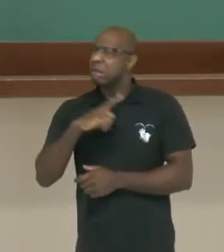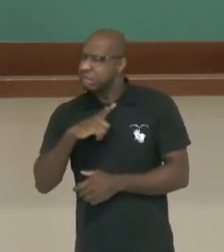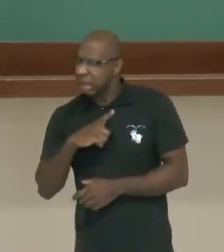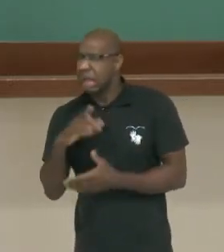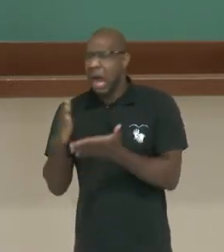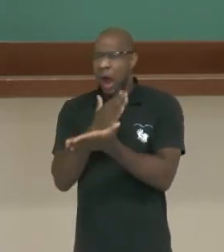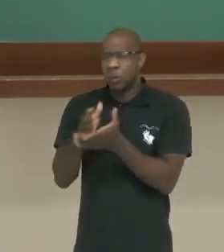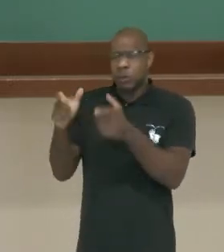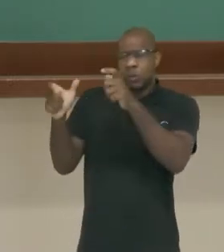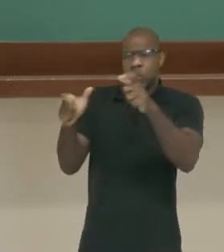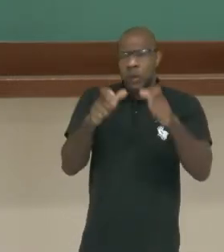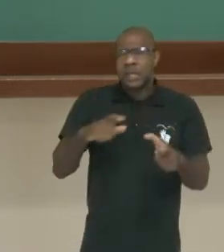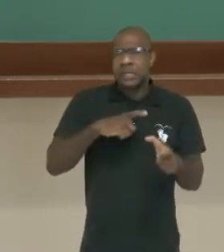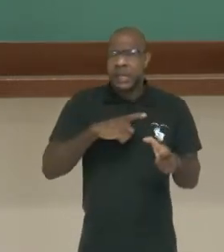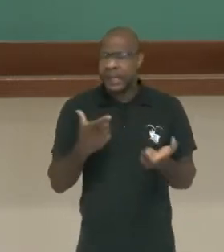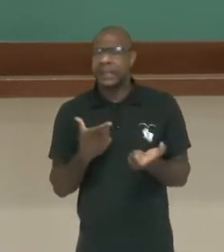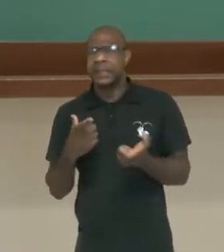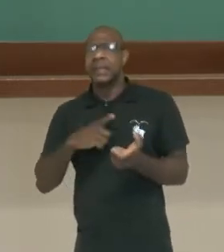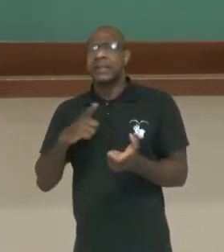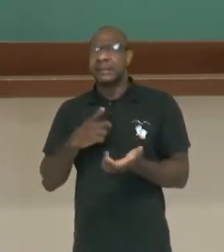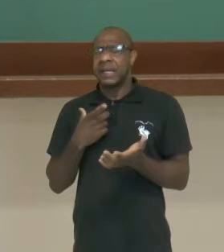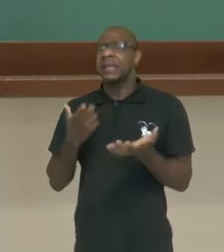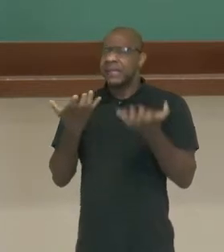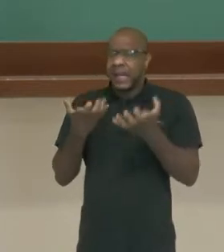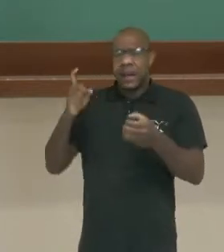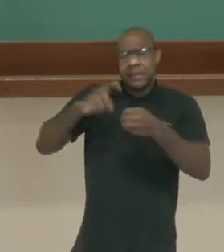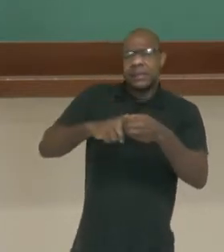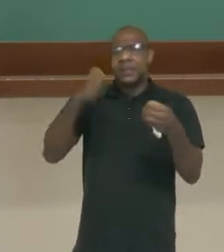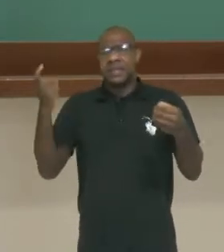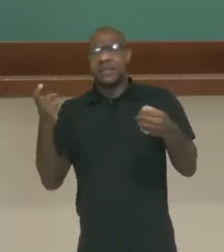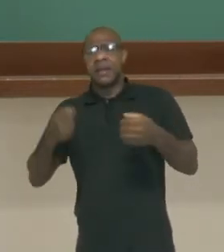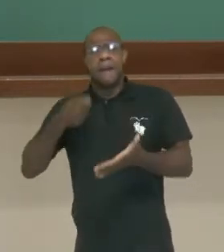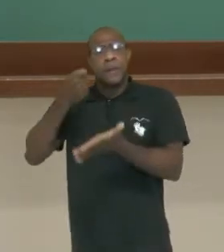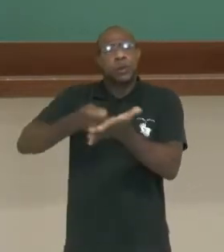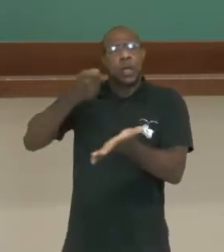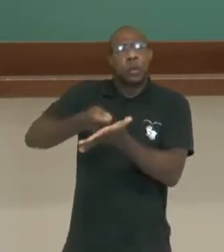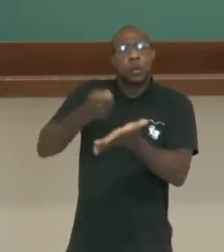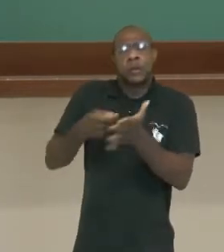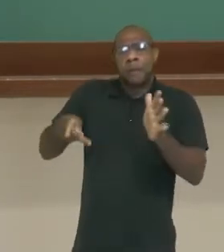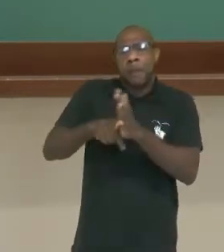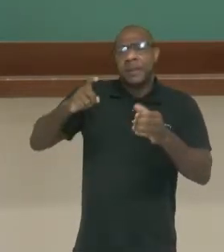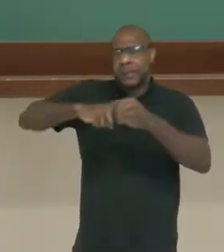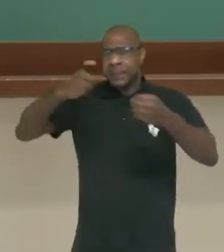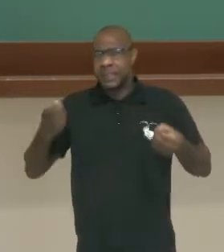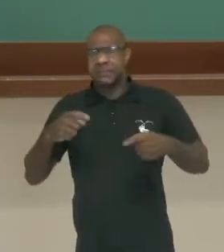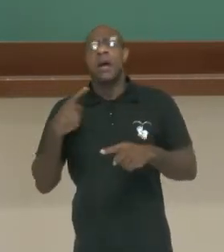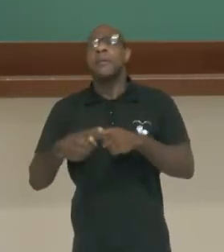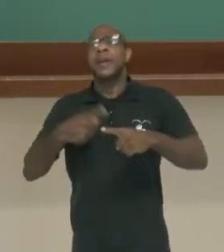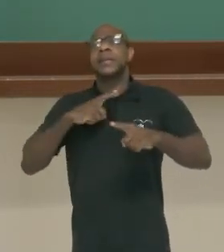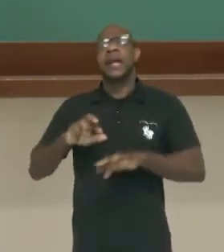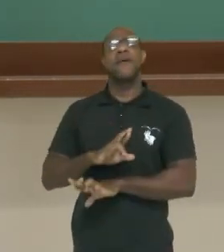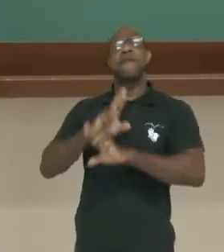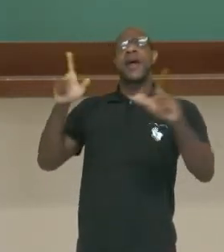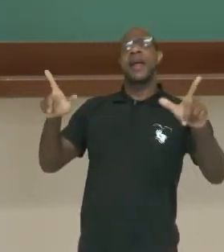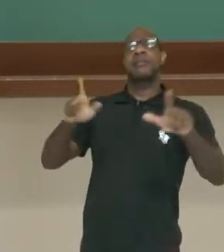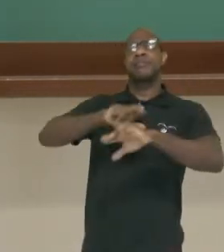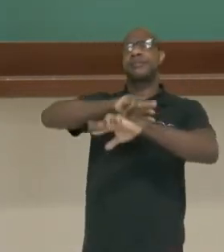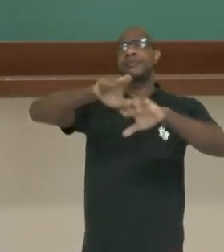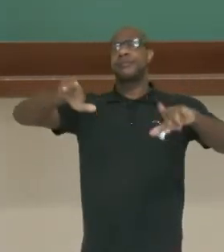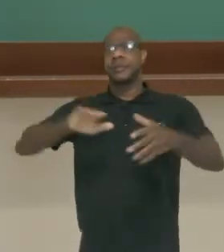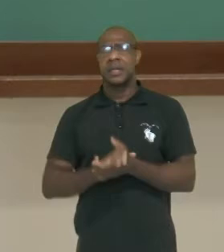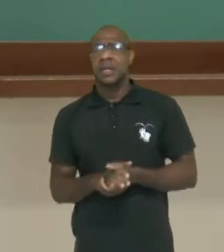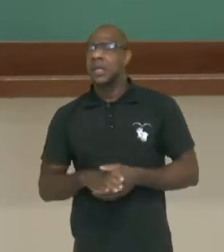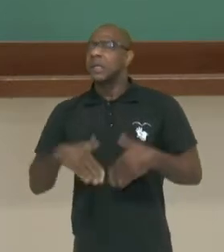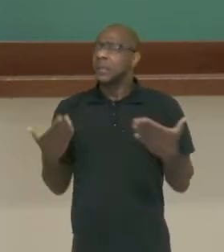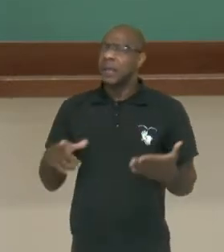algumas regiões que contestam a sua independência? Por que será que existem essas diferenciações? E mais, será